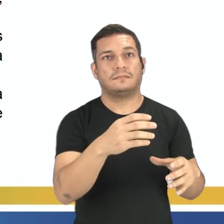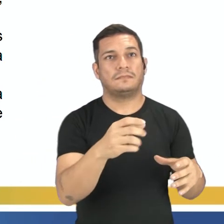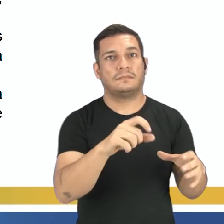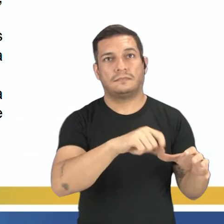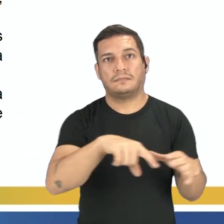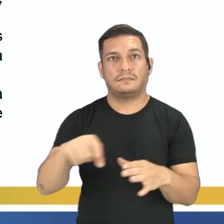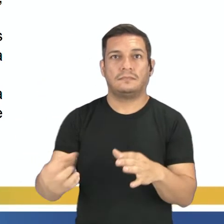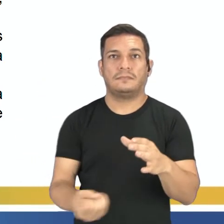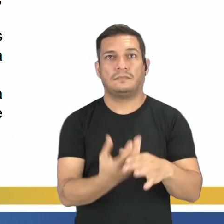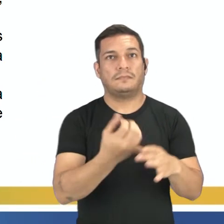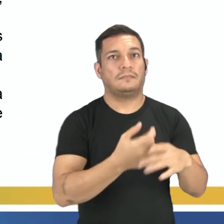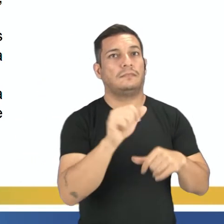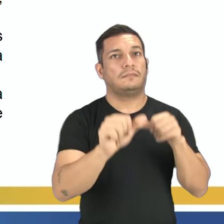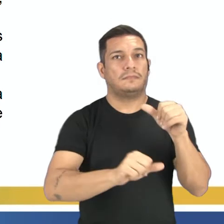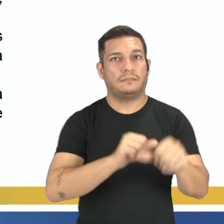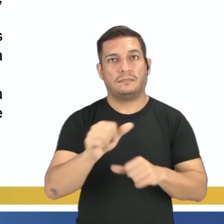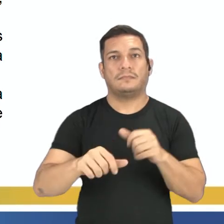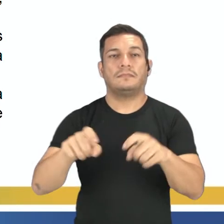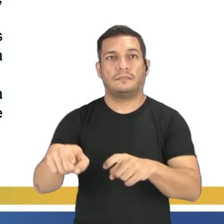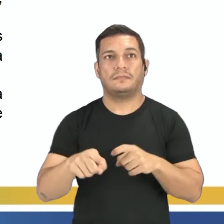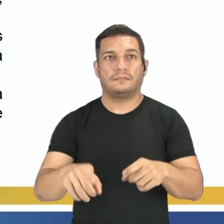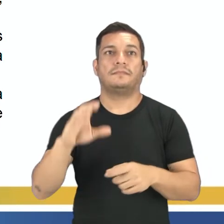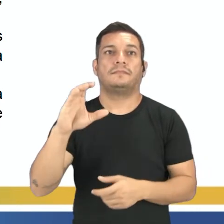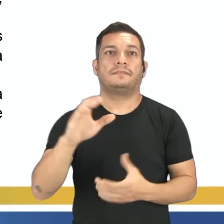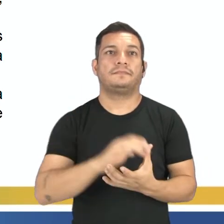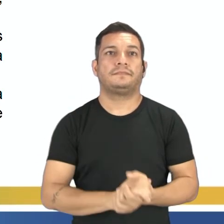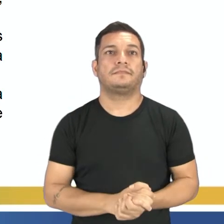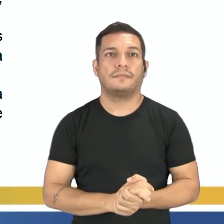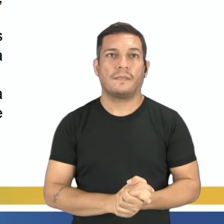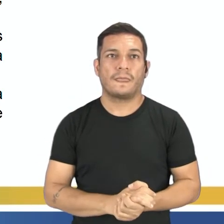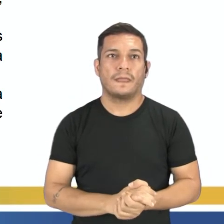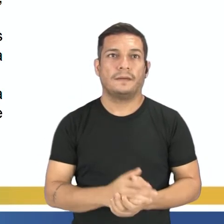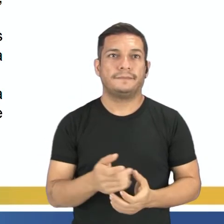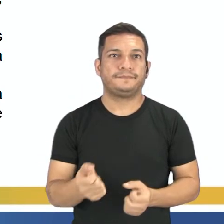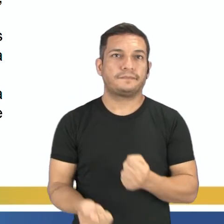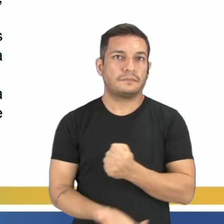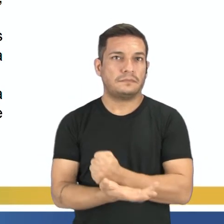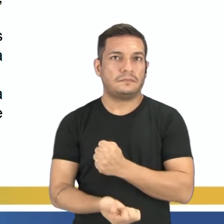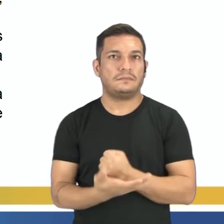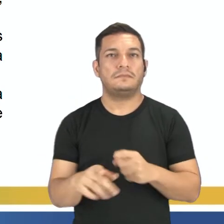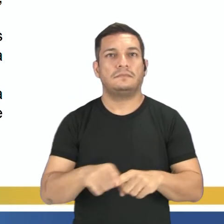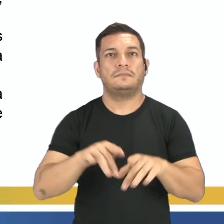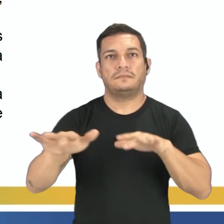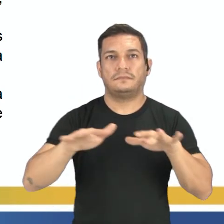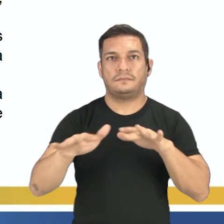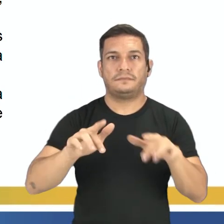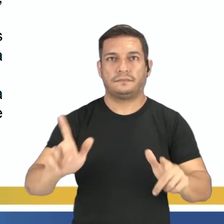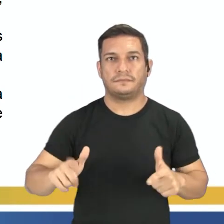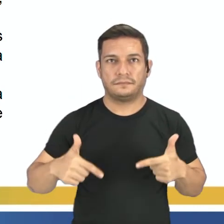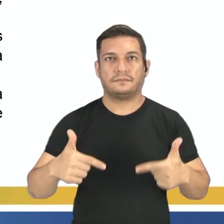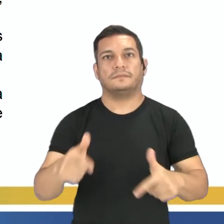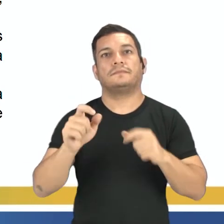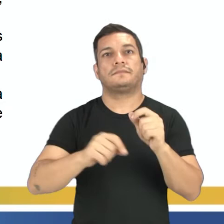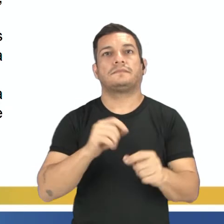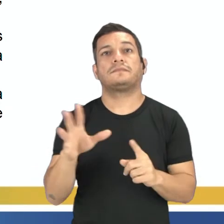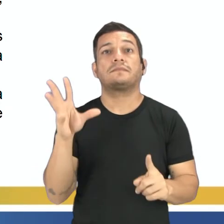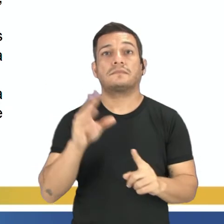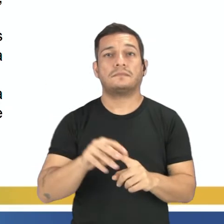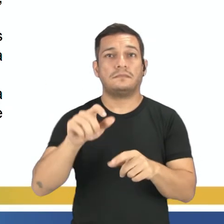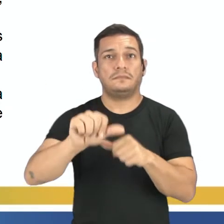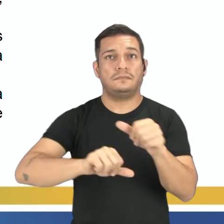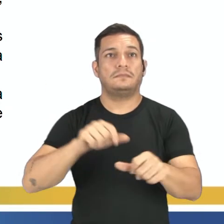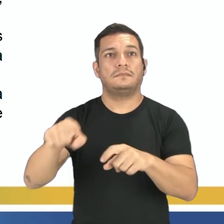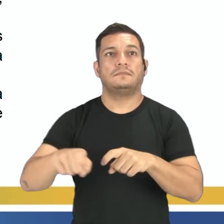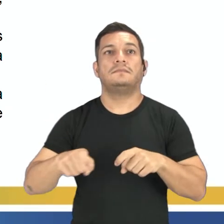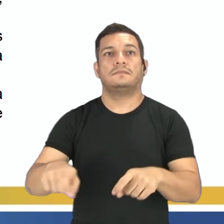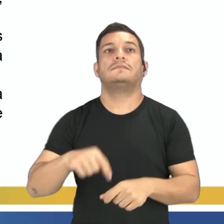pela reforma agrária. Letra C. A grande corrupção dos movimentos que lutam em prol da reforma